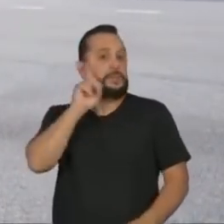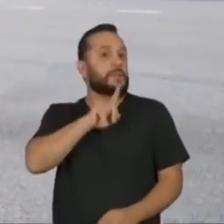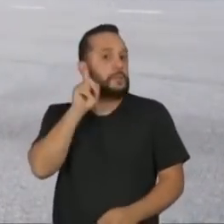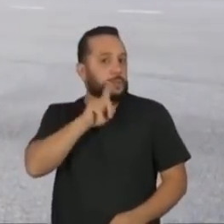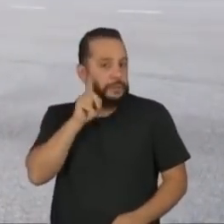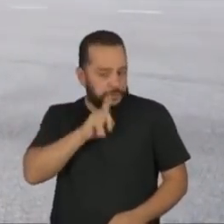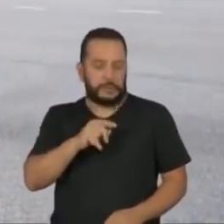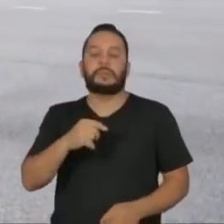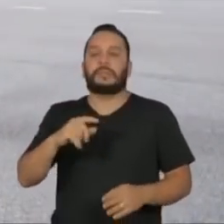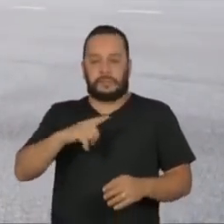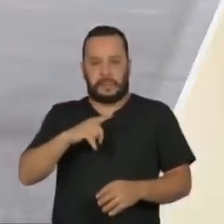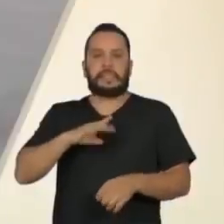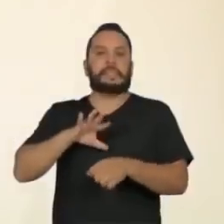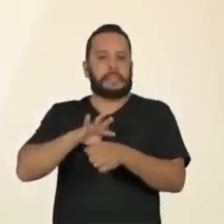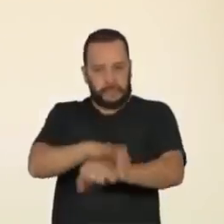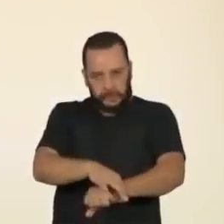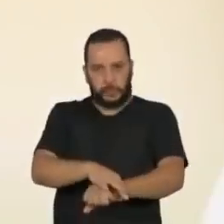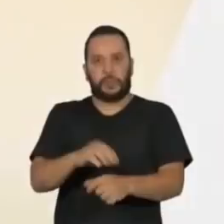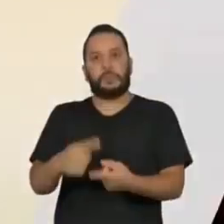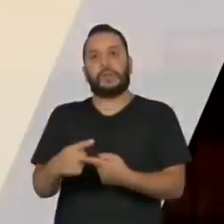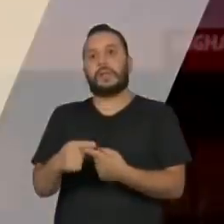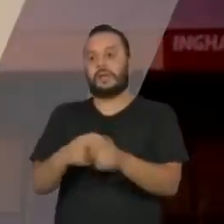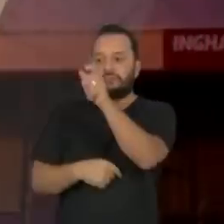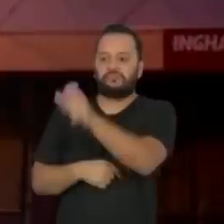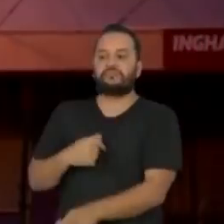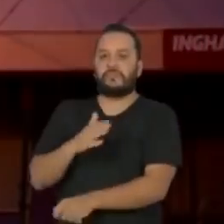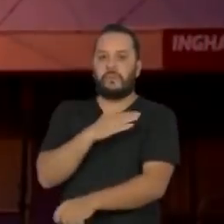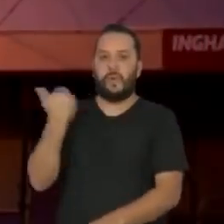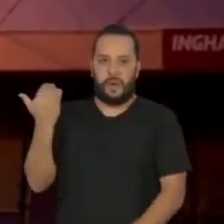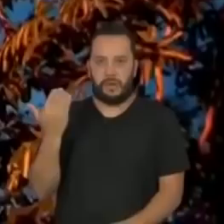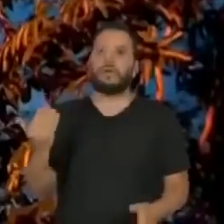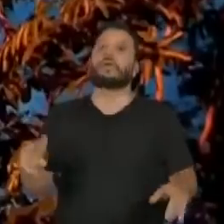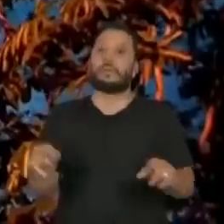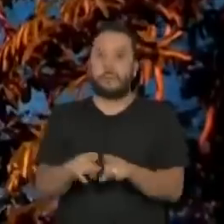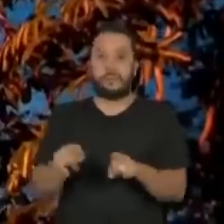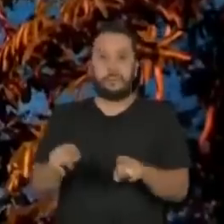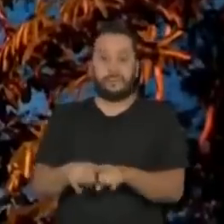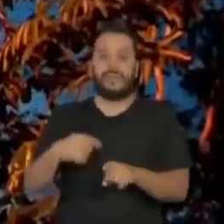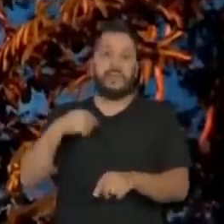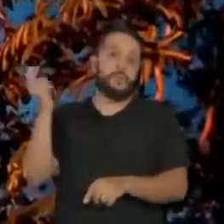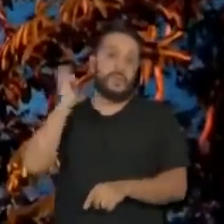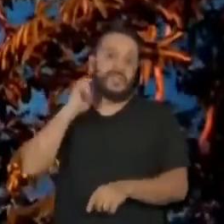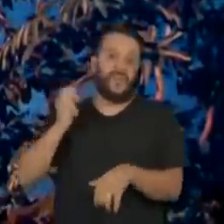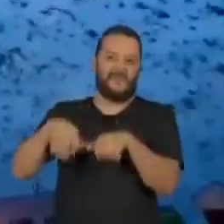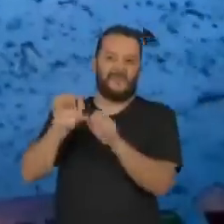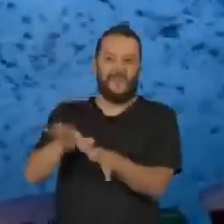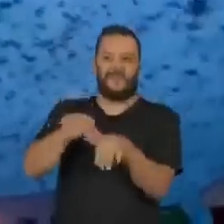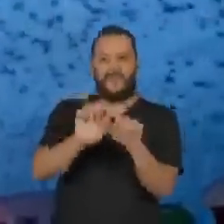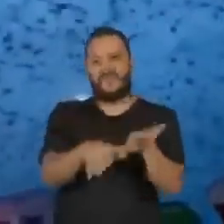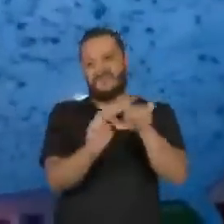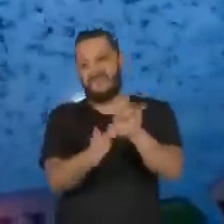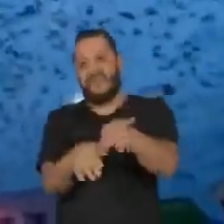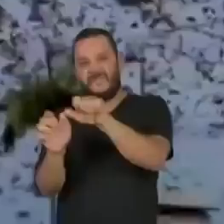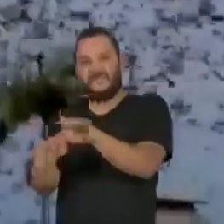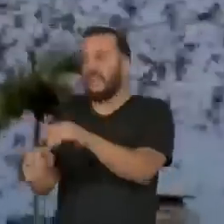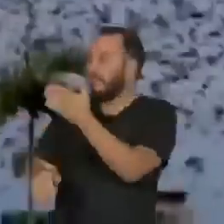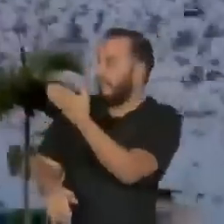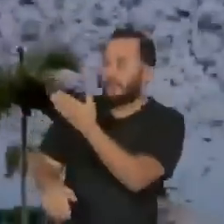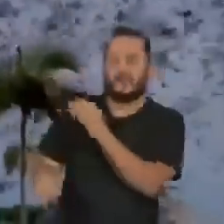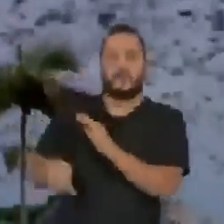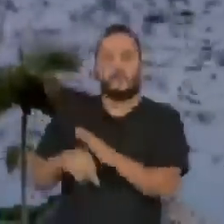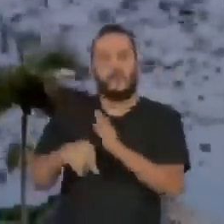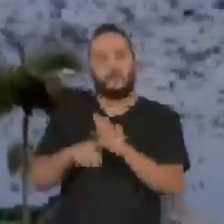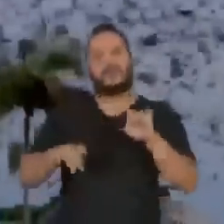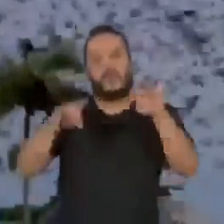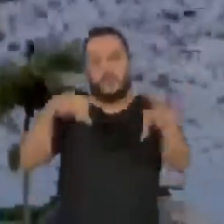mais seguros com a morte dele. Centenas de milhares de morcegos invadiram a cidade de Ingham, ao norte do estado